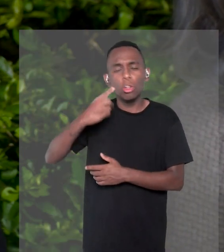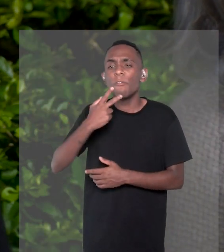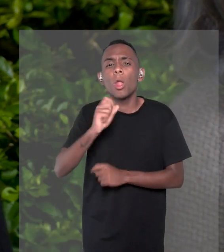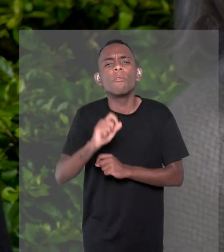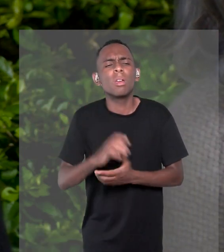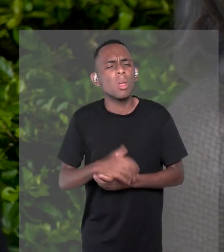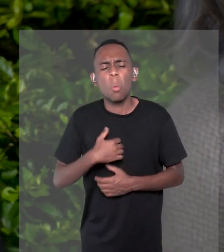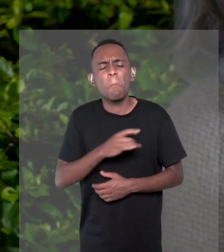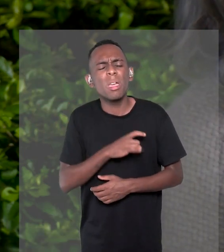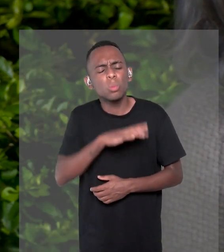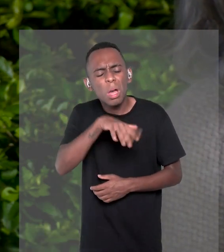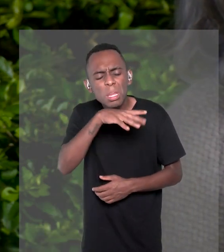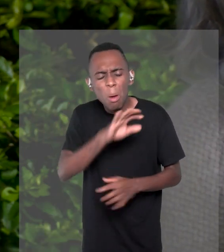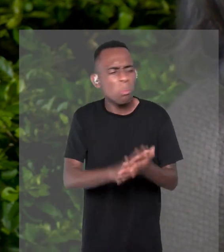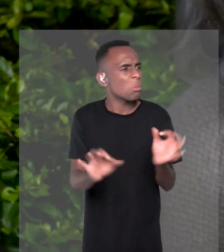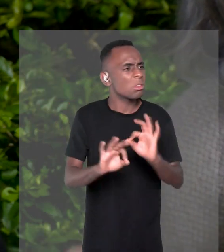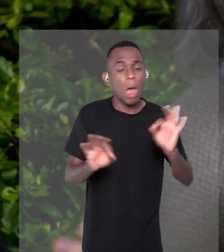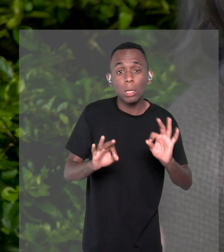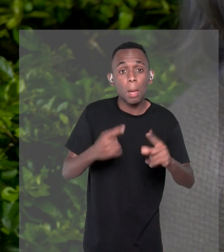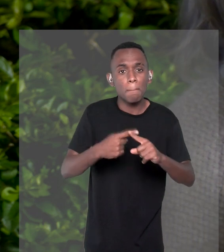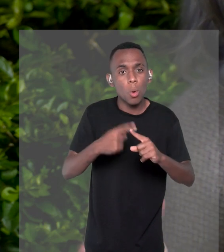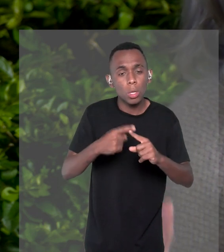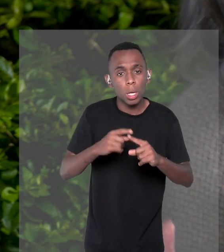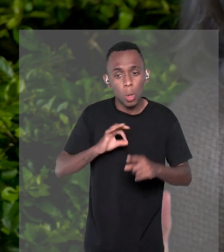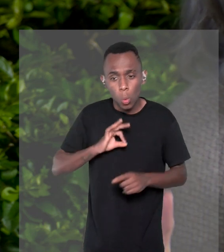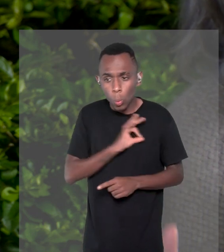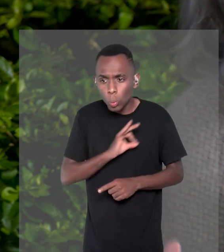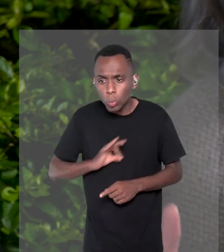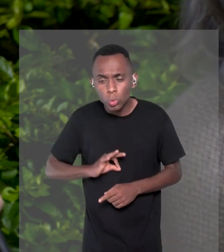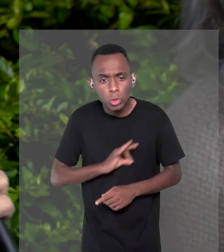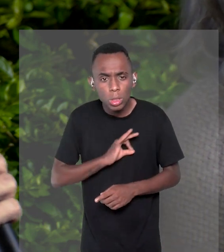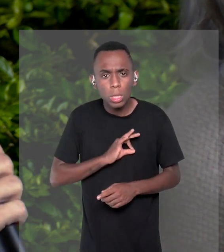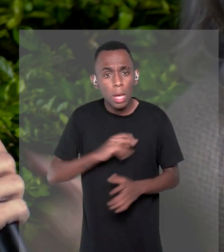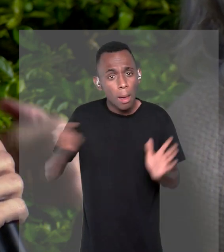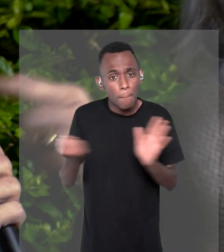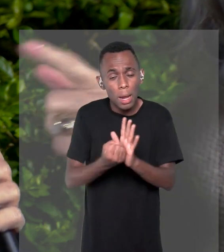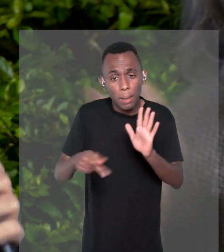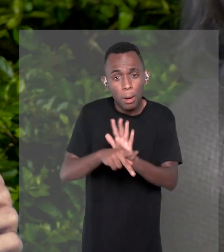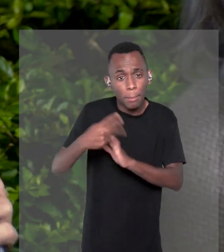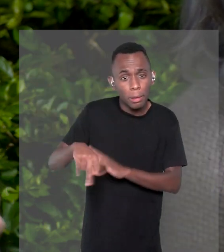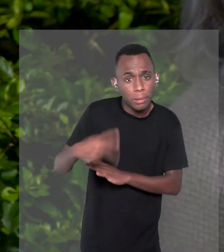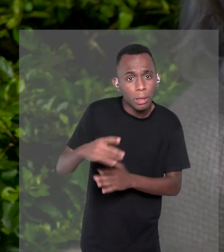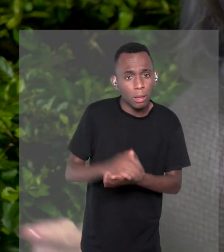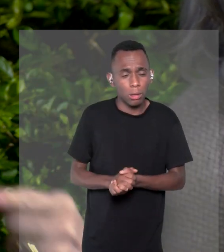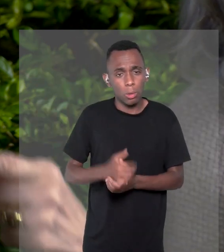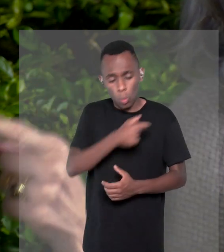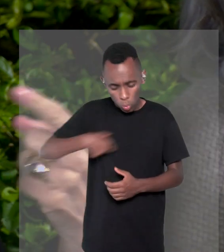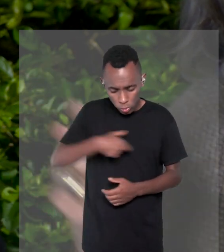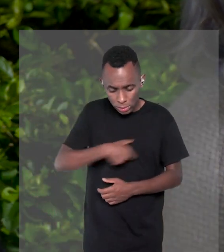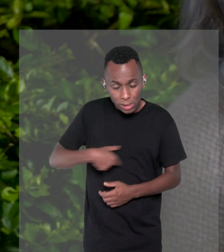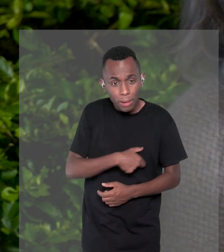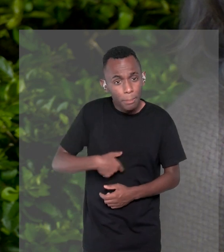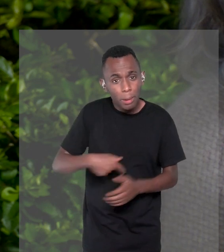grande força transformadora se a gente continuar cultivando para além ou antes da liberdade,